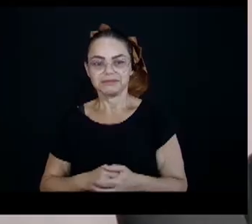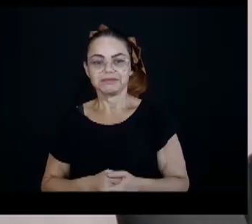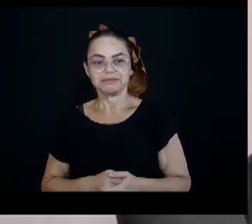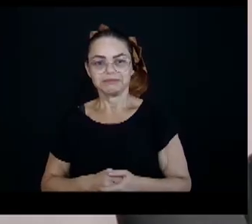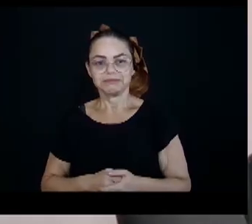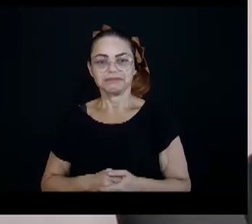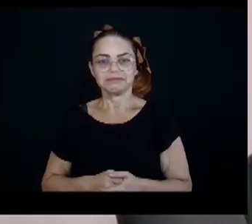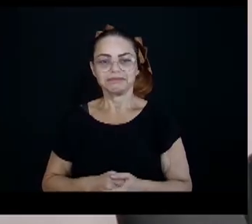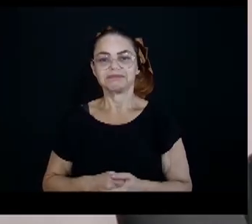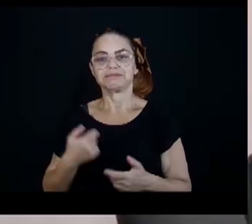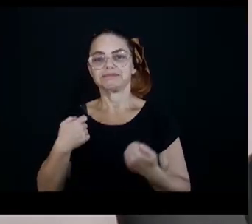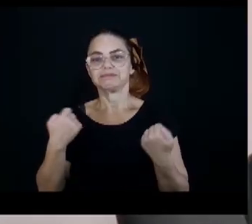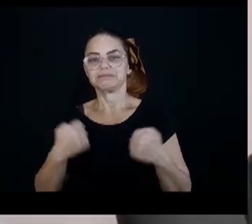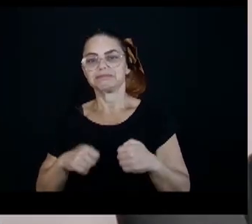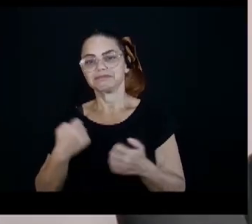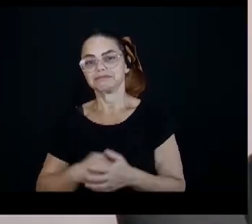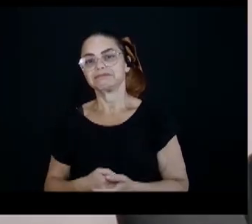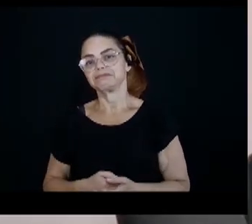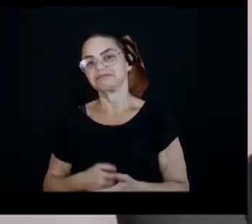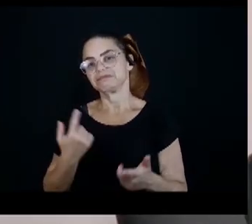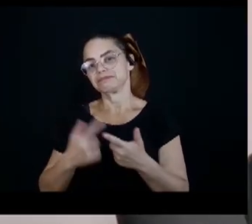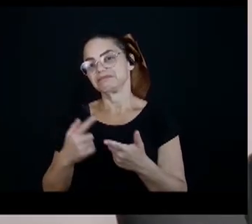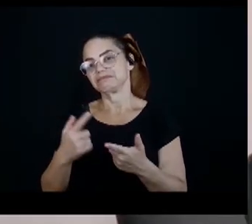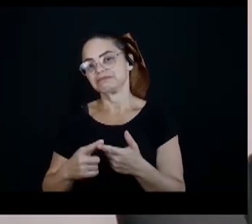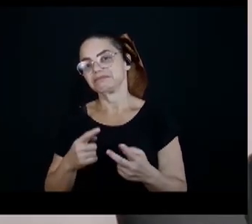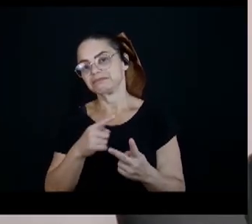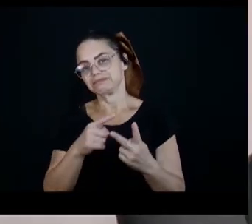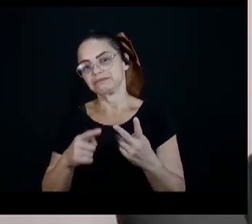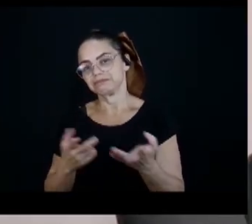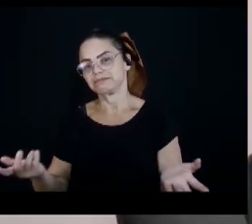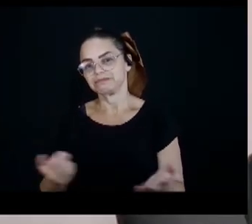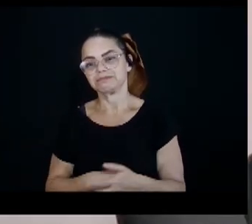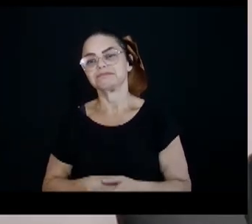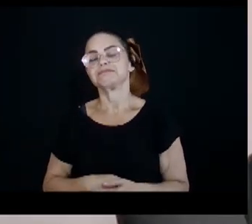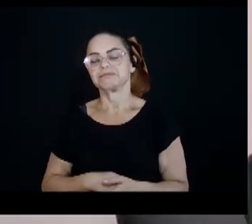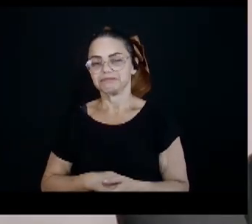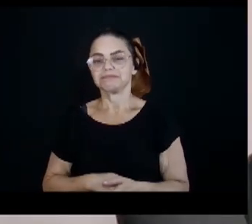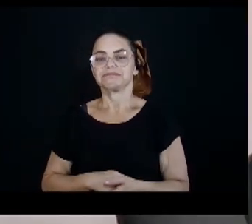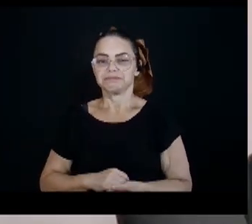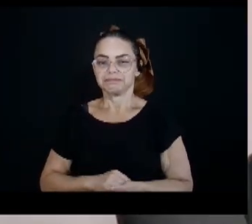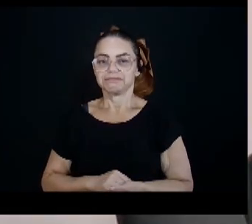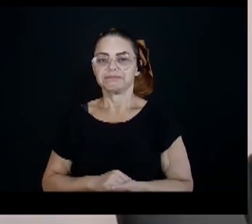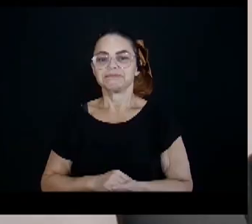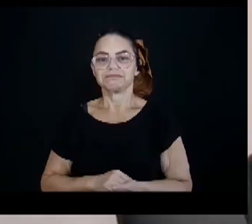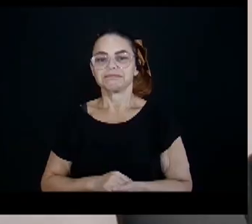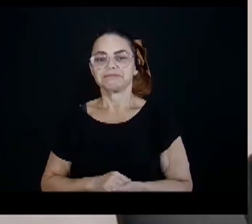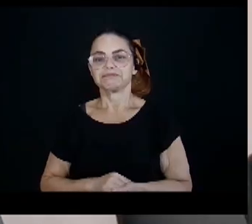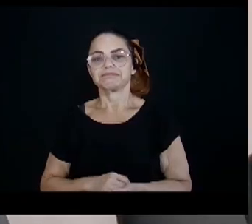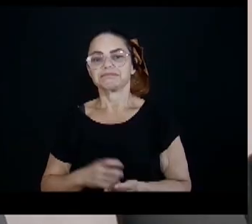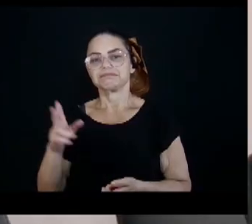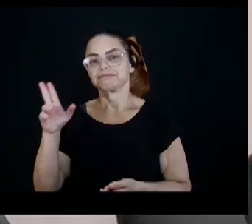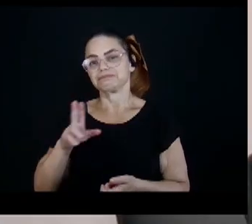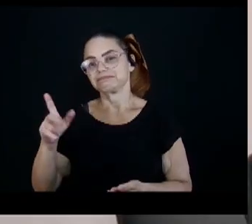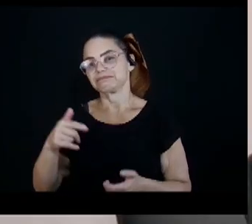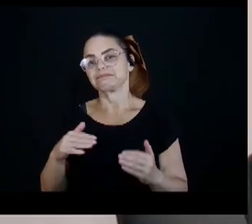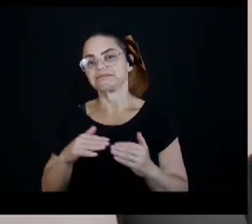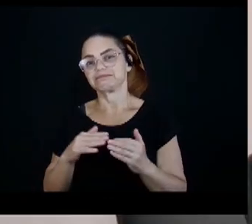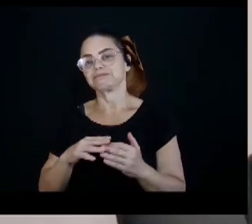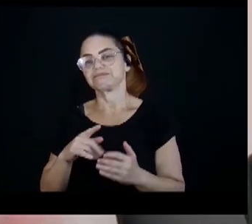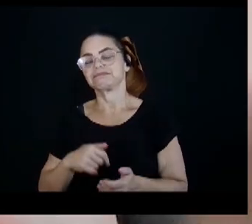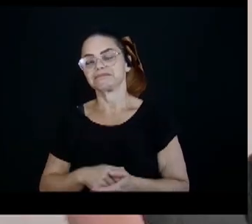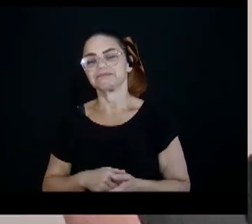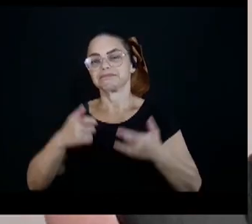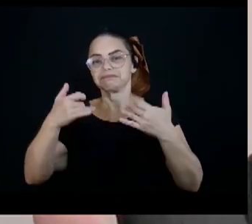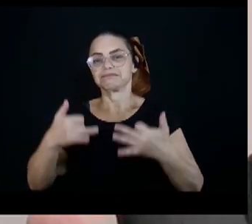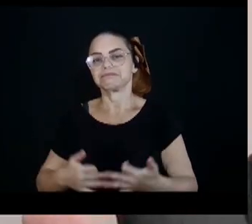ficar relegada porque 2/3 não perceberam isso. Estão usando, conforme a doutora falou, né? O medicamento pode ser